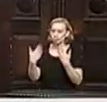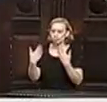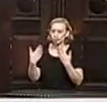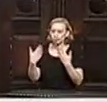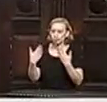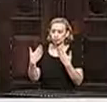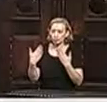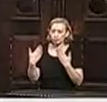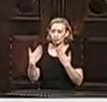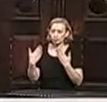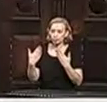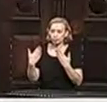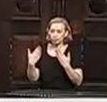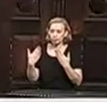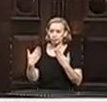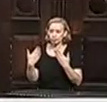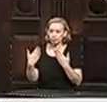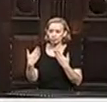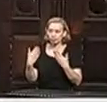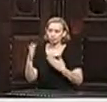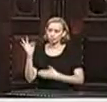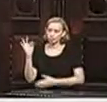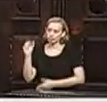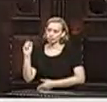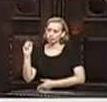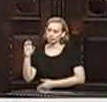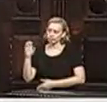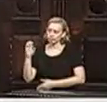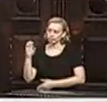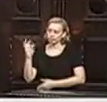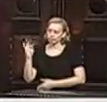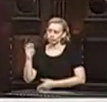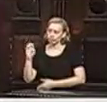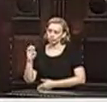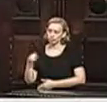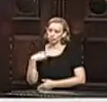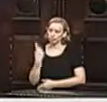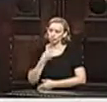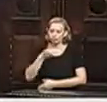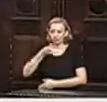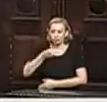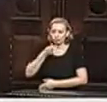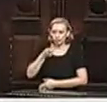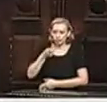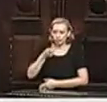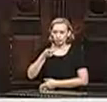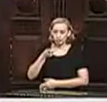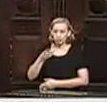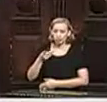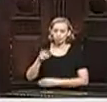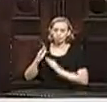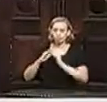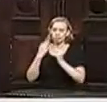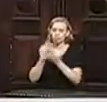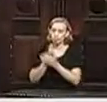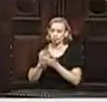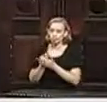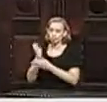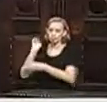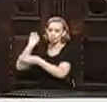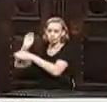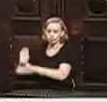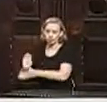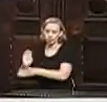potencial que representa a rede FAETEC. Nós estamos falando de uma rede estadual de educação